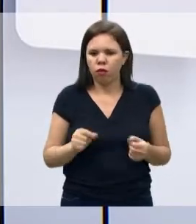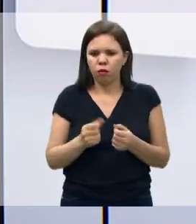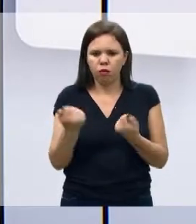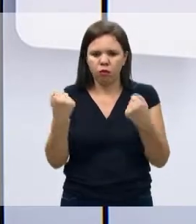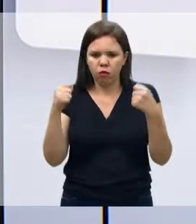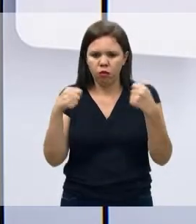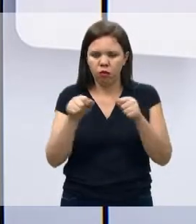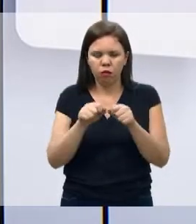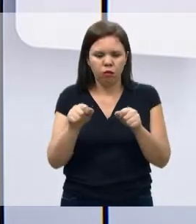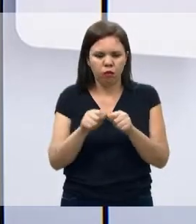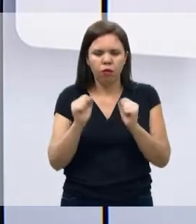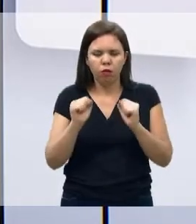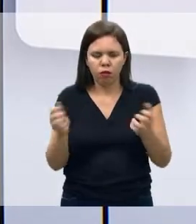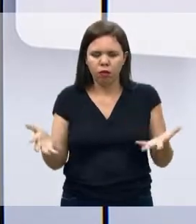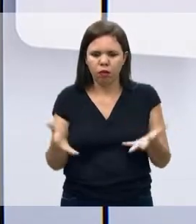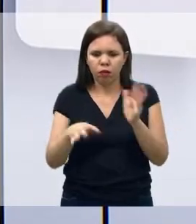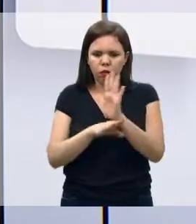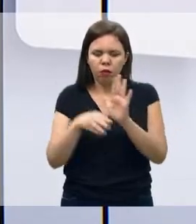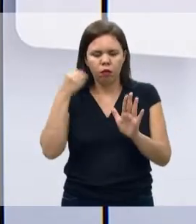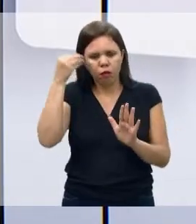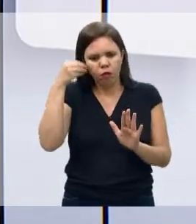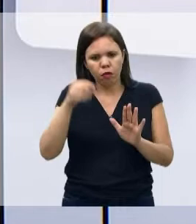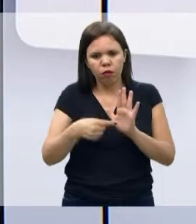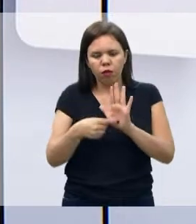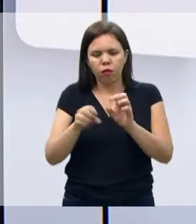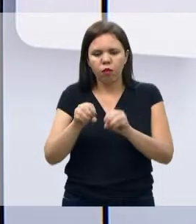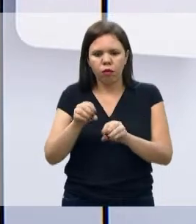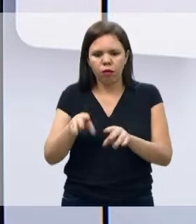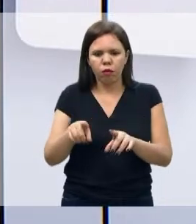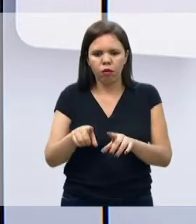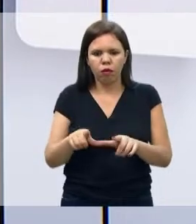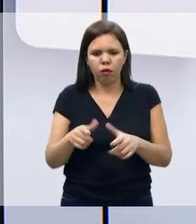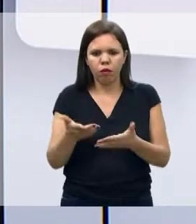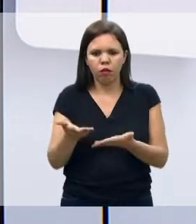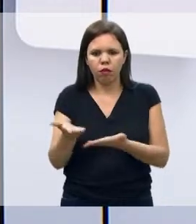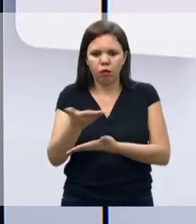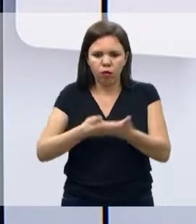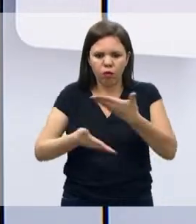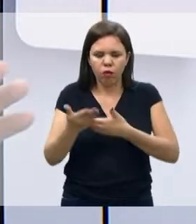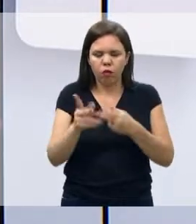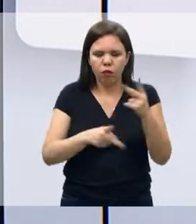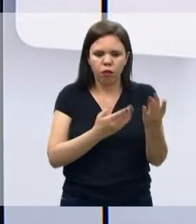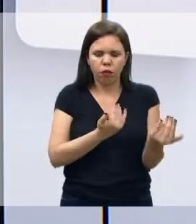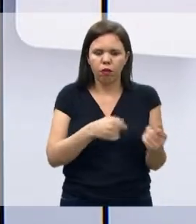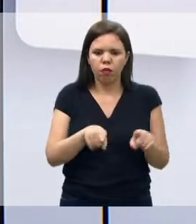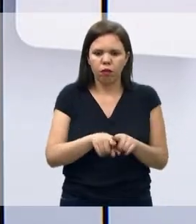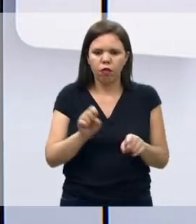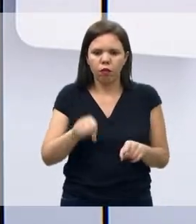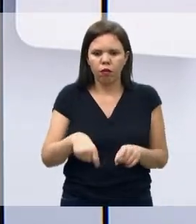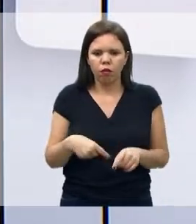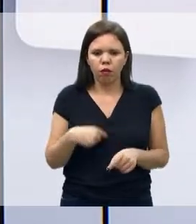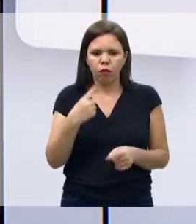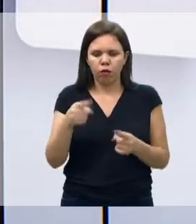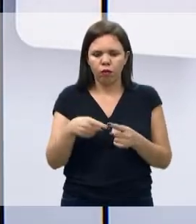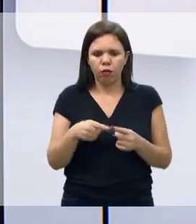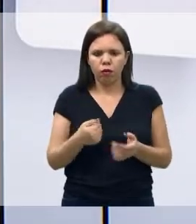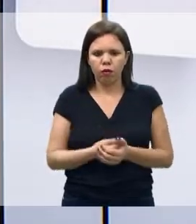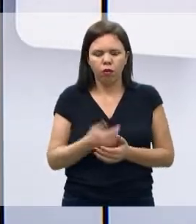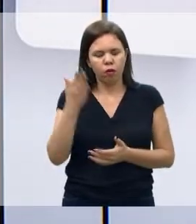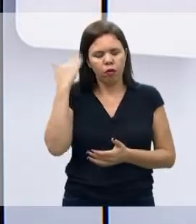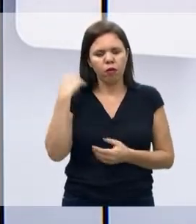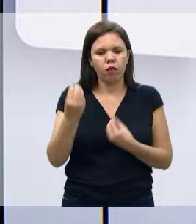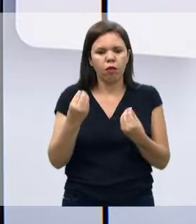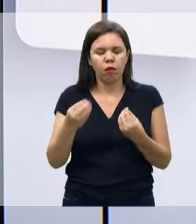que ela possa trazer, né, a sua experiência à tona e isso seja dividido com as pessoas mais jovens. Eu acho que essa é a tônica, né, de